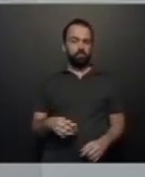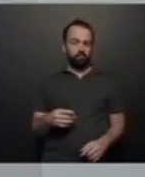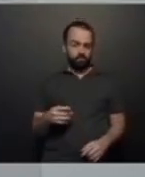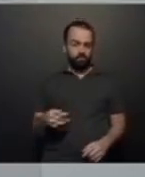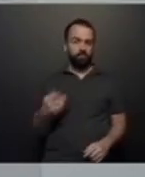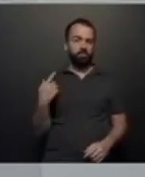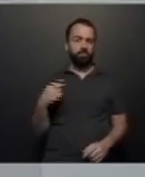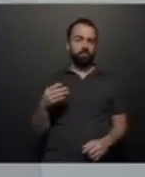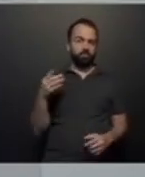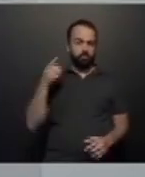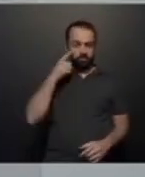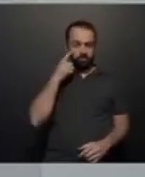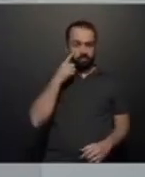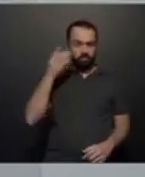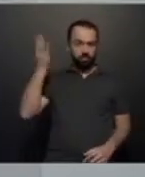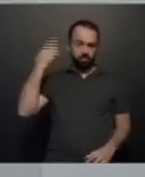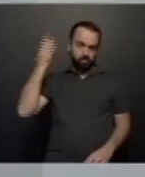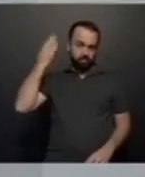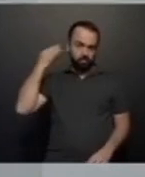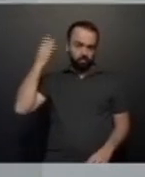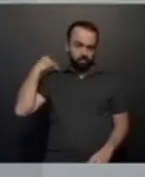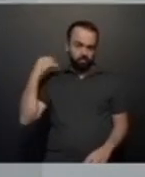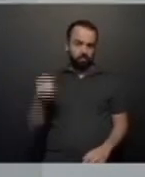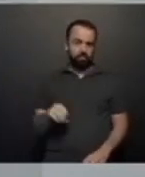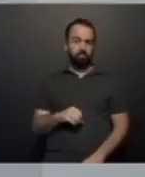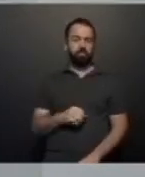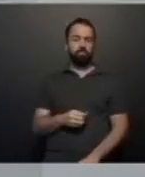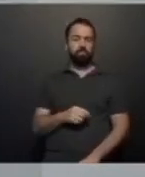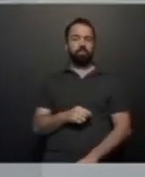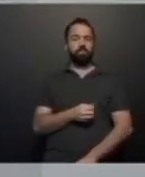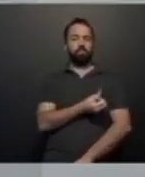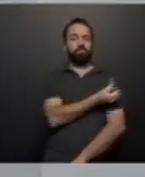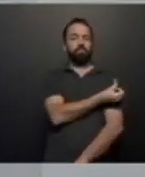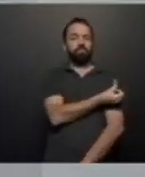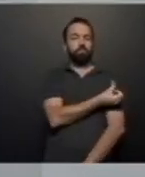por eles no sexto, sétimo e oitavos anos.